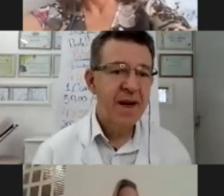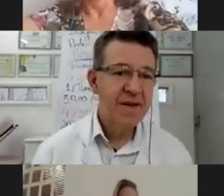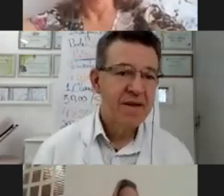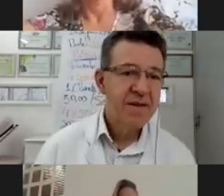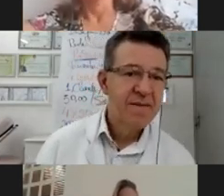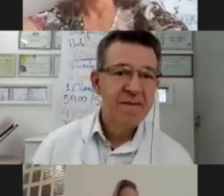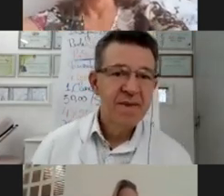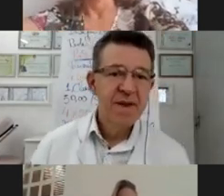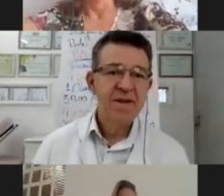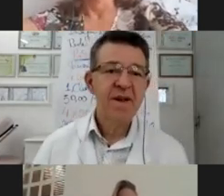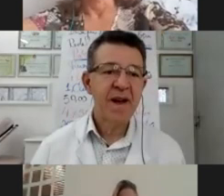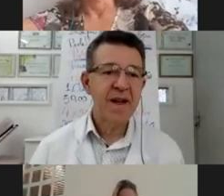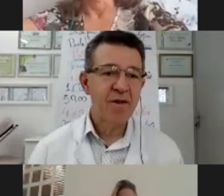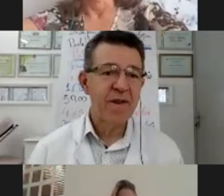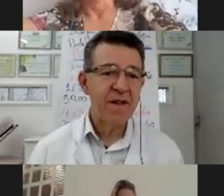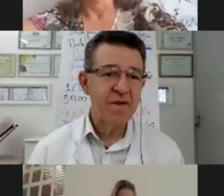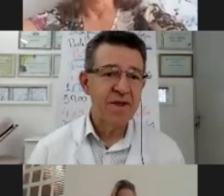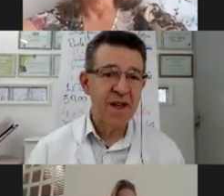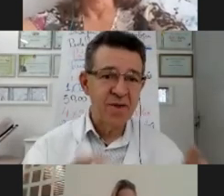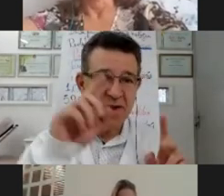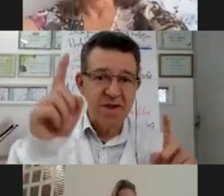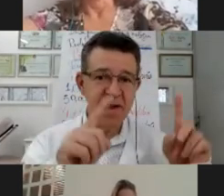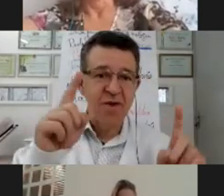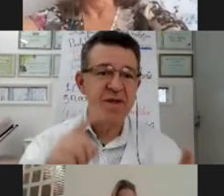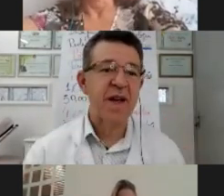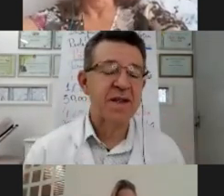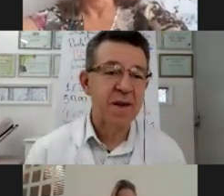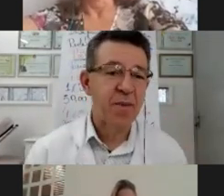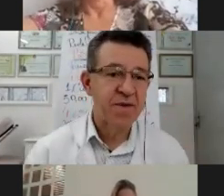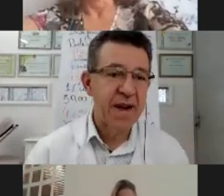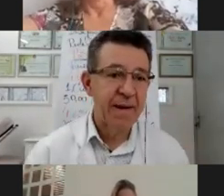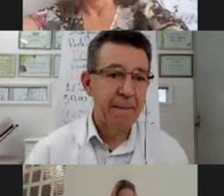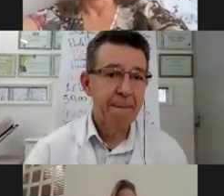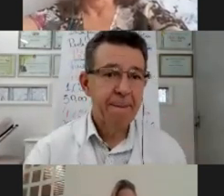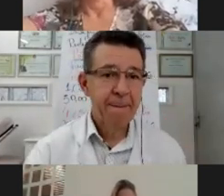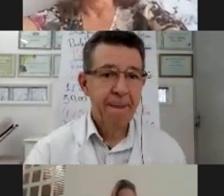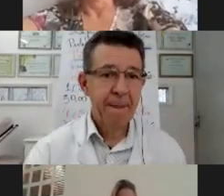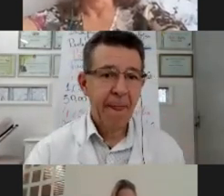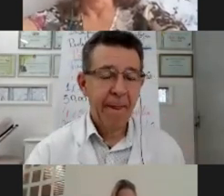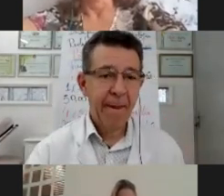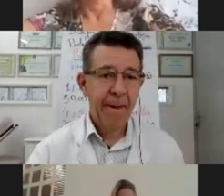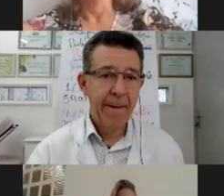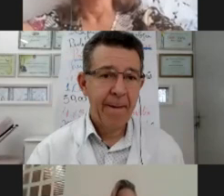Meu computador está sem o áudio para você. Ah, estou vendo você em duas telas aqui. Pode falar.